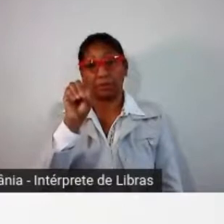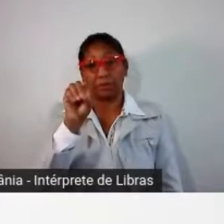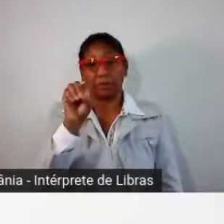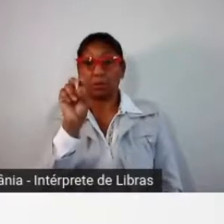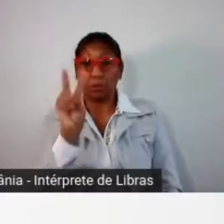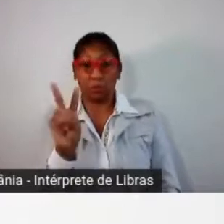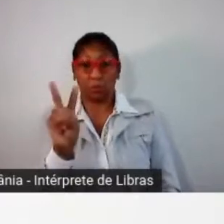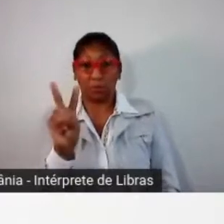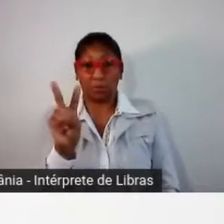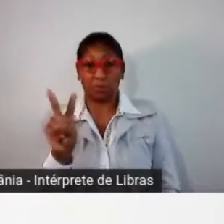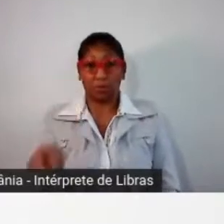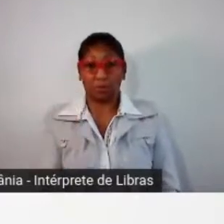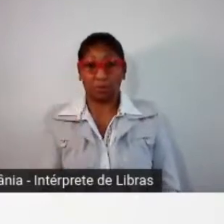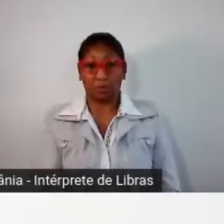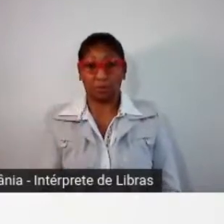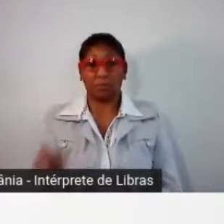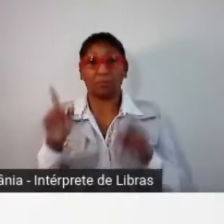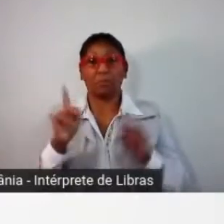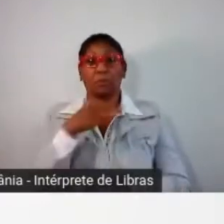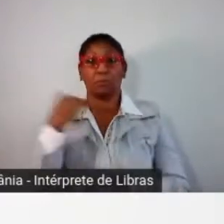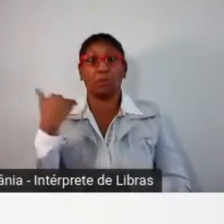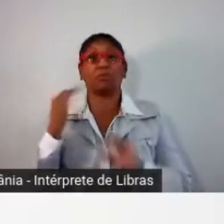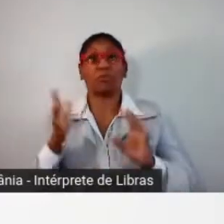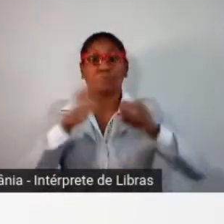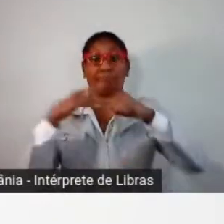3.102 óbitos confirmados.